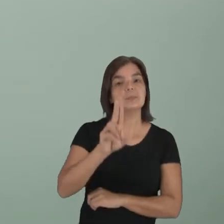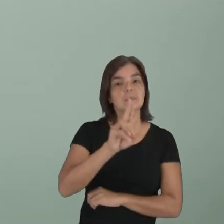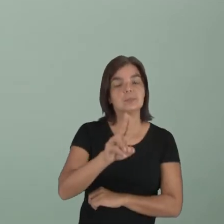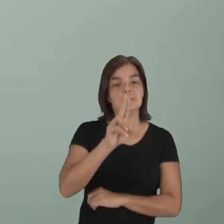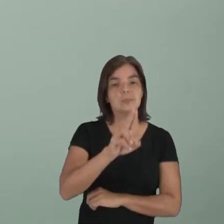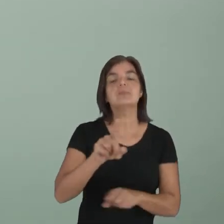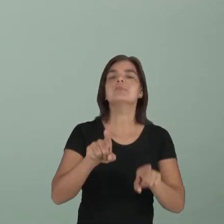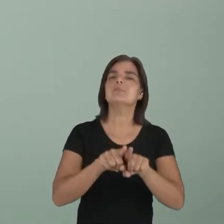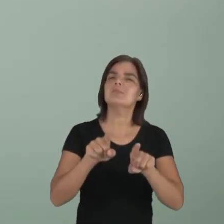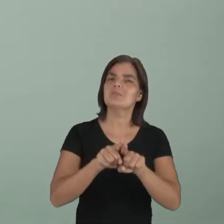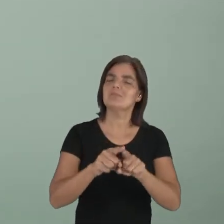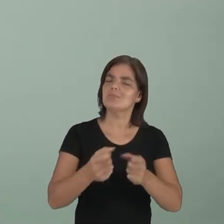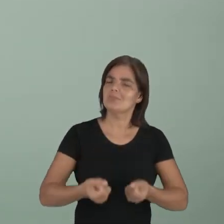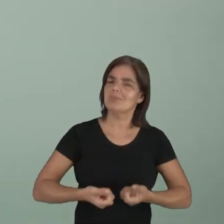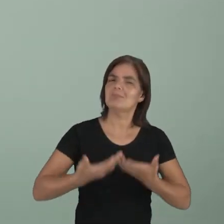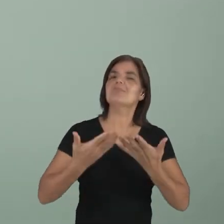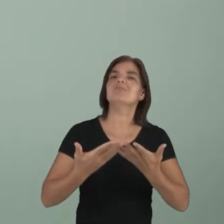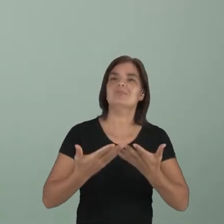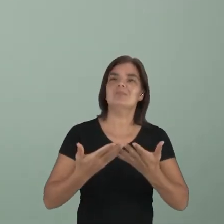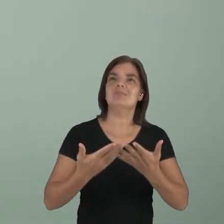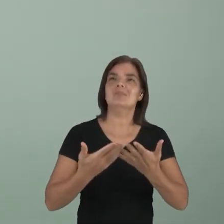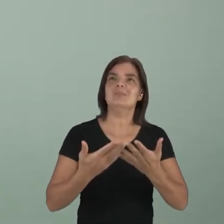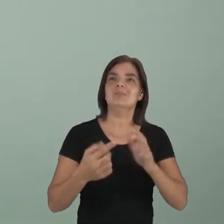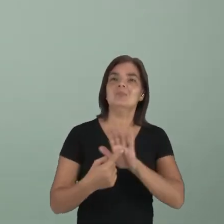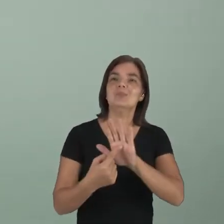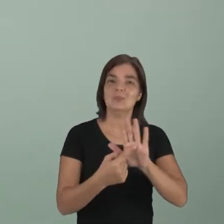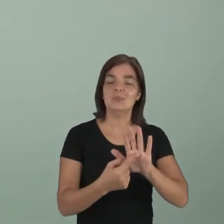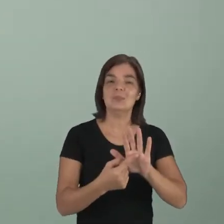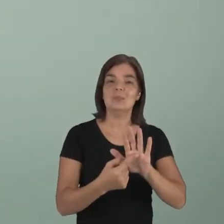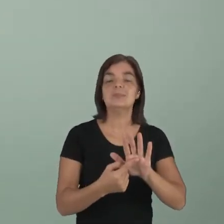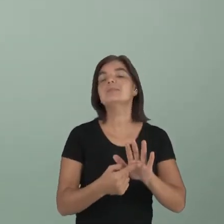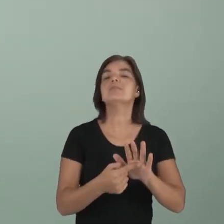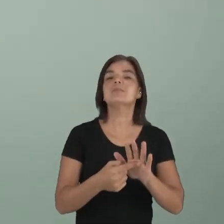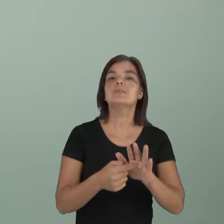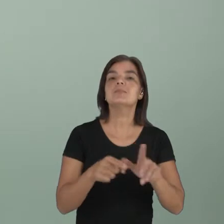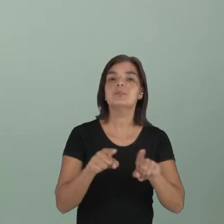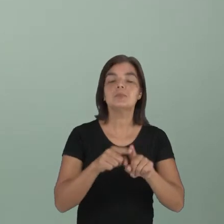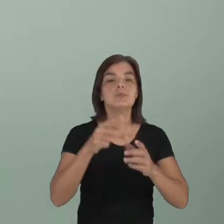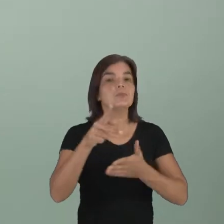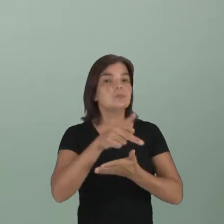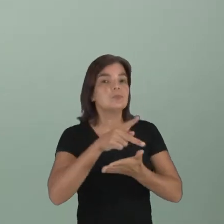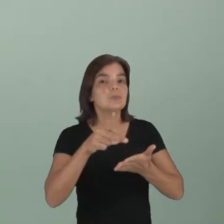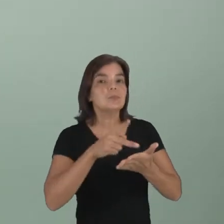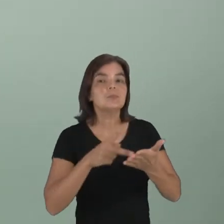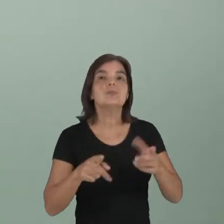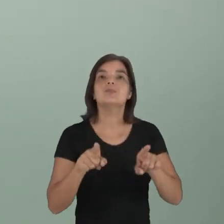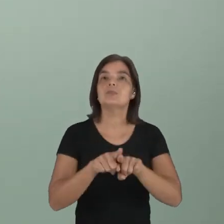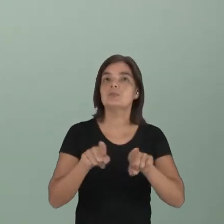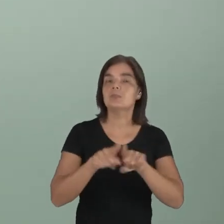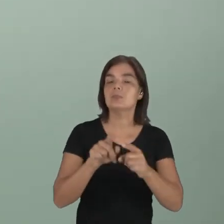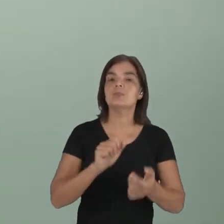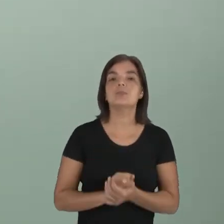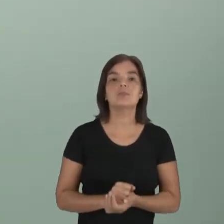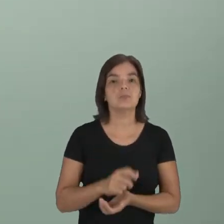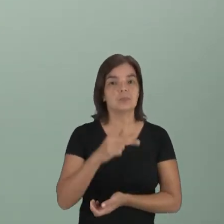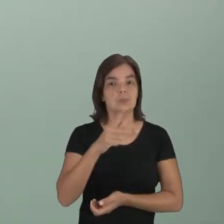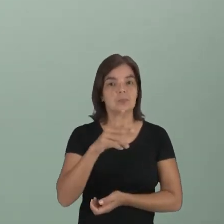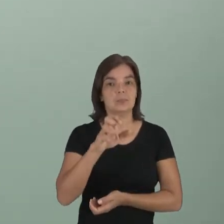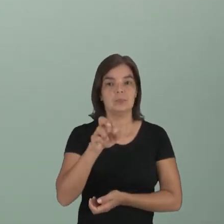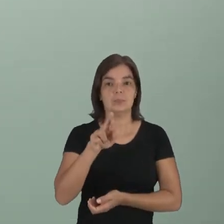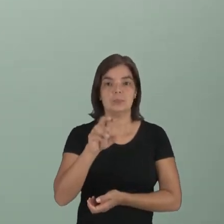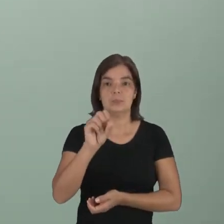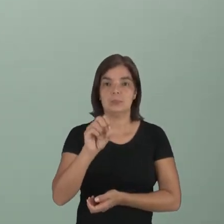utilizada para realçar, para dar uma entonação, para trazer uma expressividade no poema. Logo, é chamado